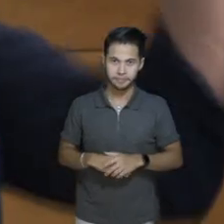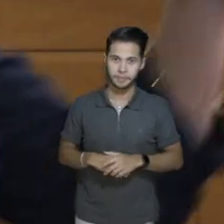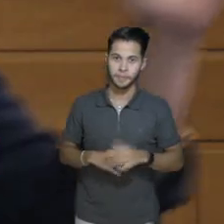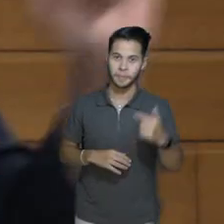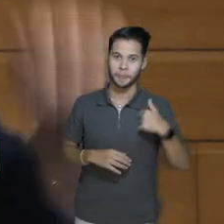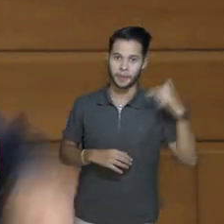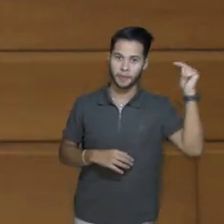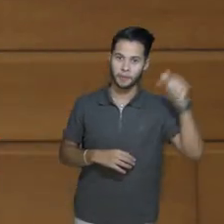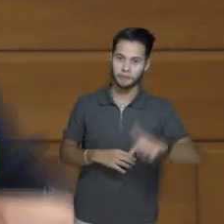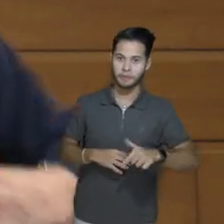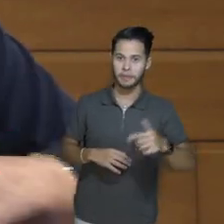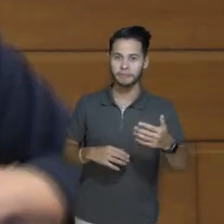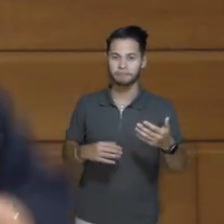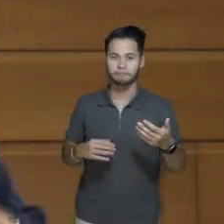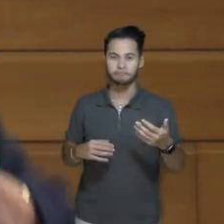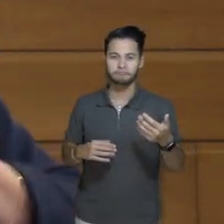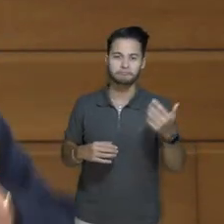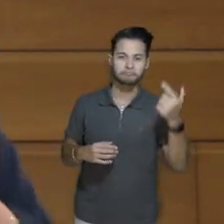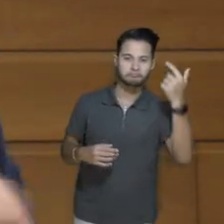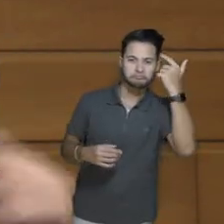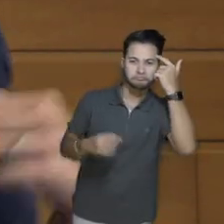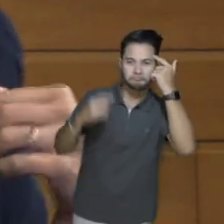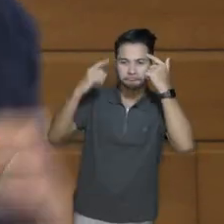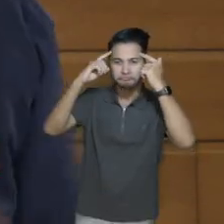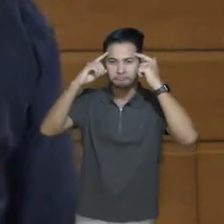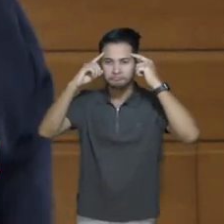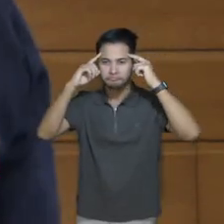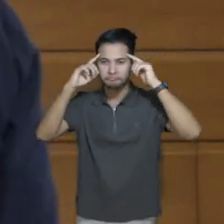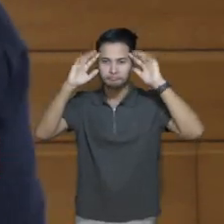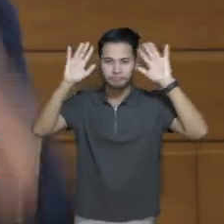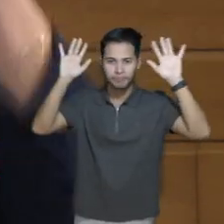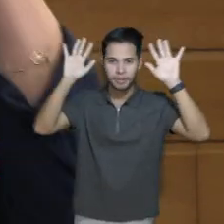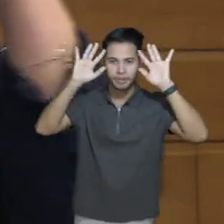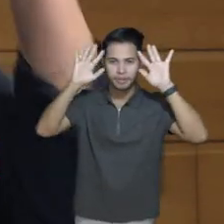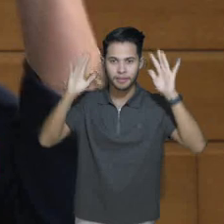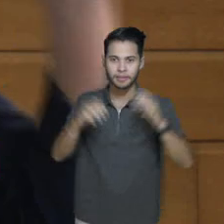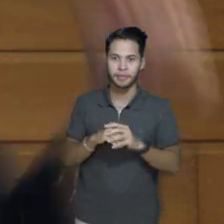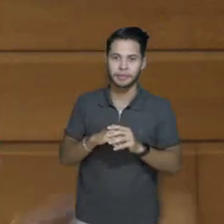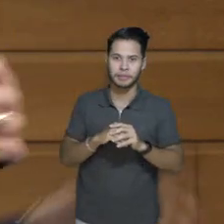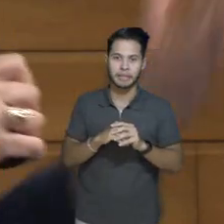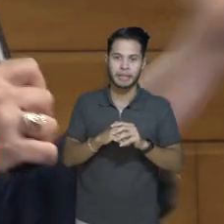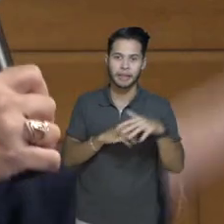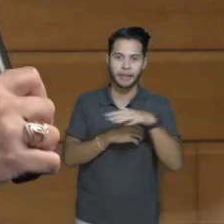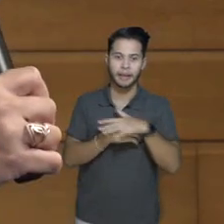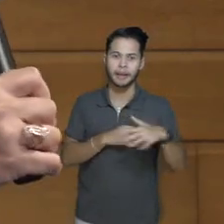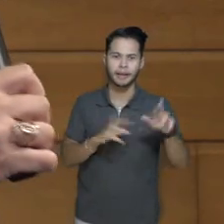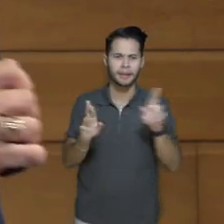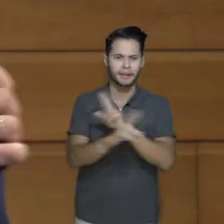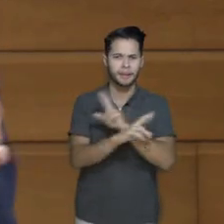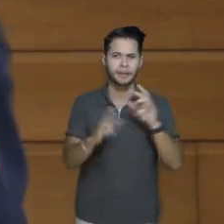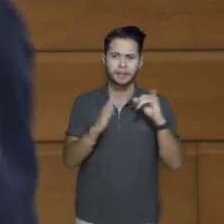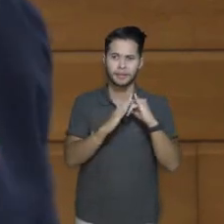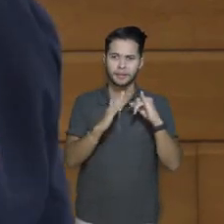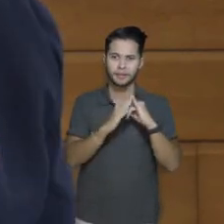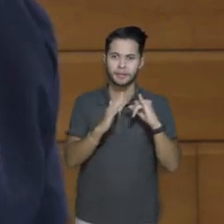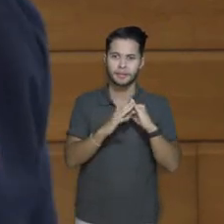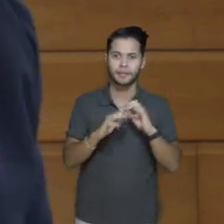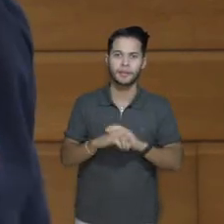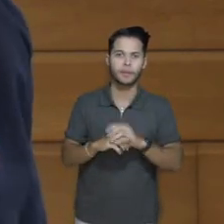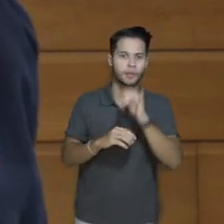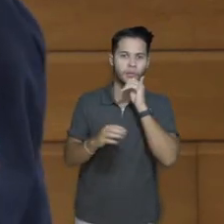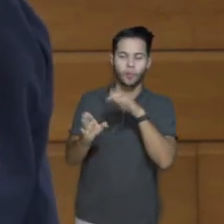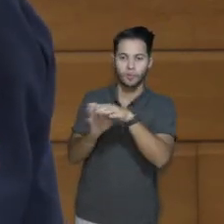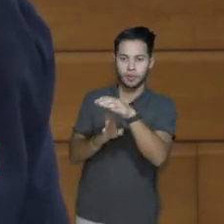com alguns algumas vestimentas institucionais né Conselho Regional de administração